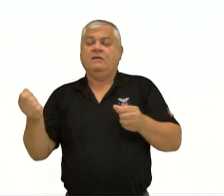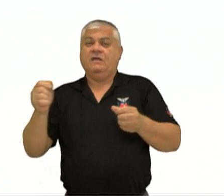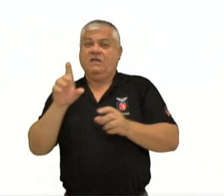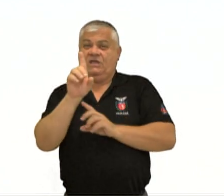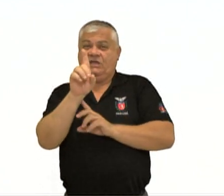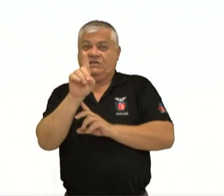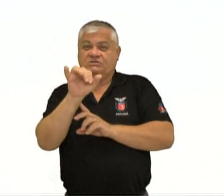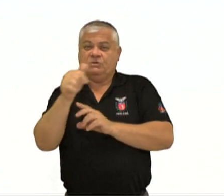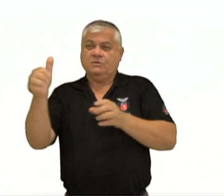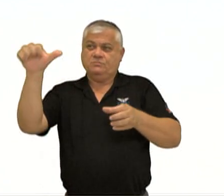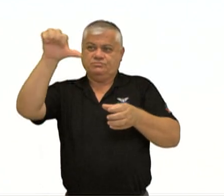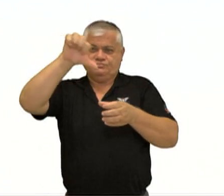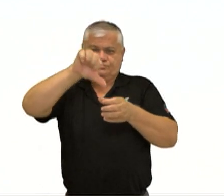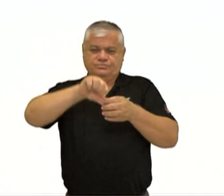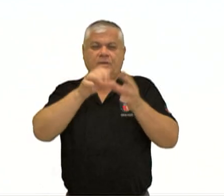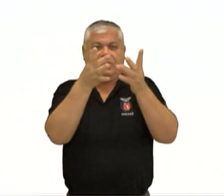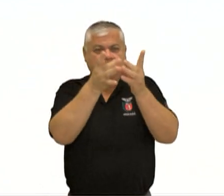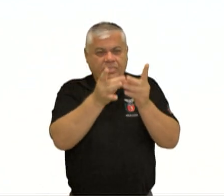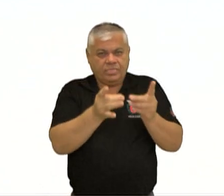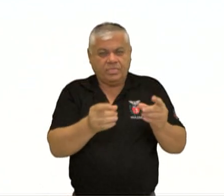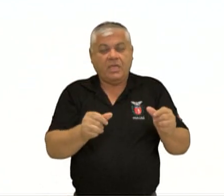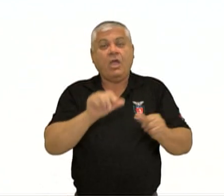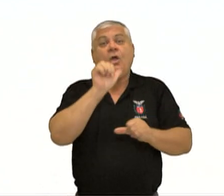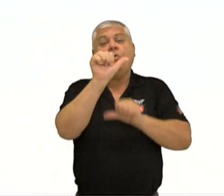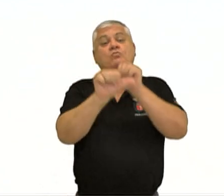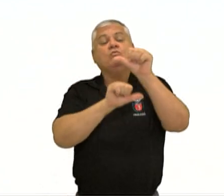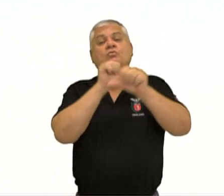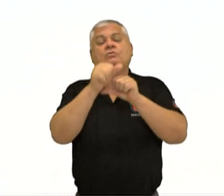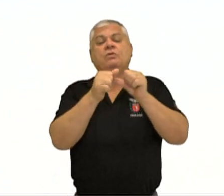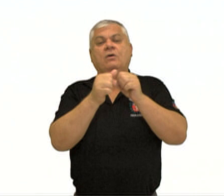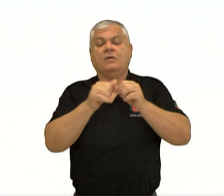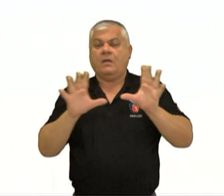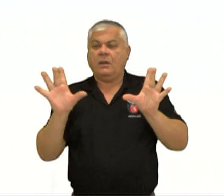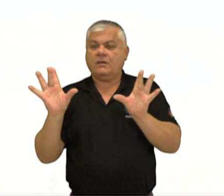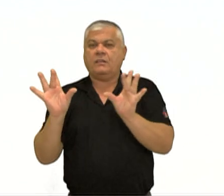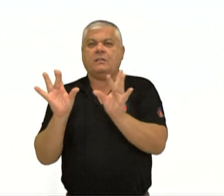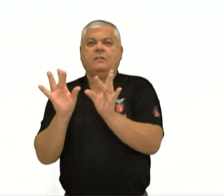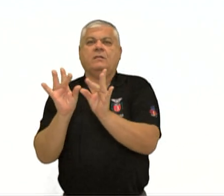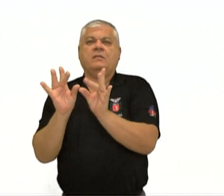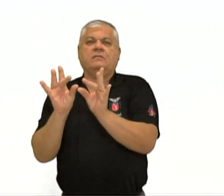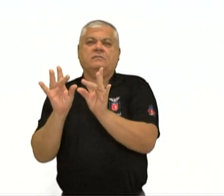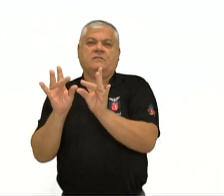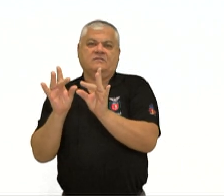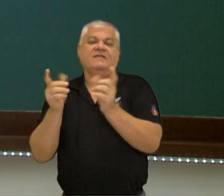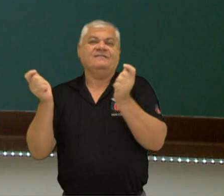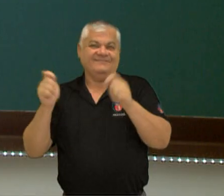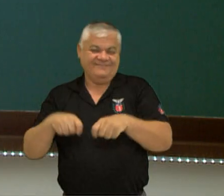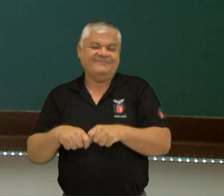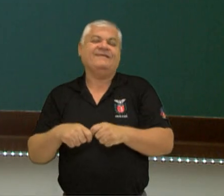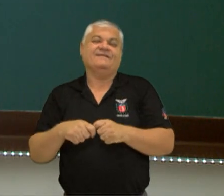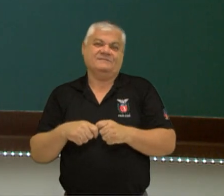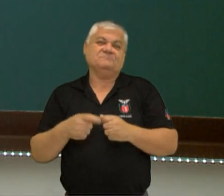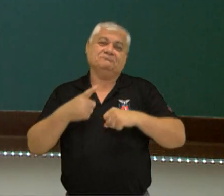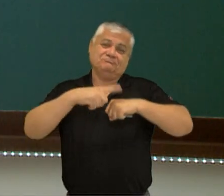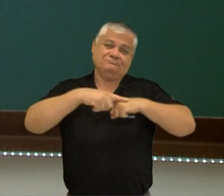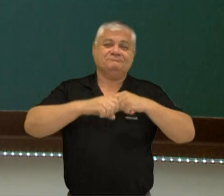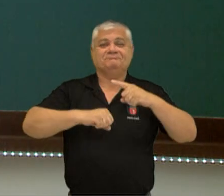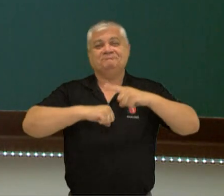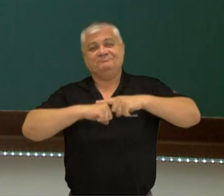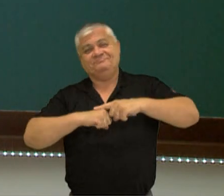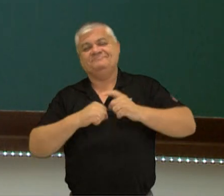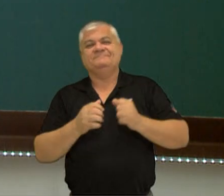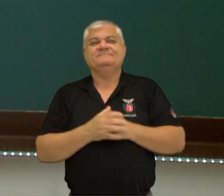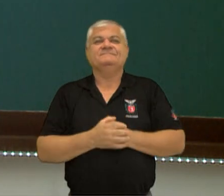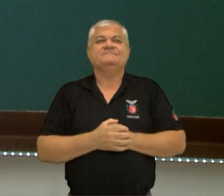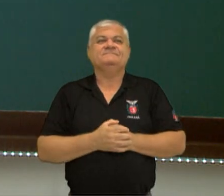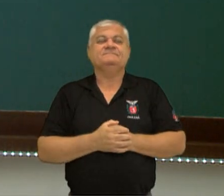e posso fazer a concentração da solução, ou seja, concentrar mais ali o meu soluto dentro do meu solvente.